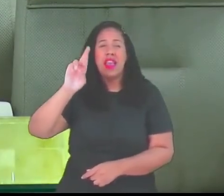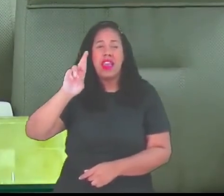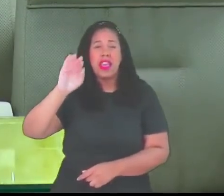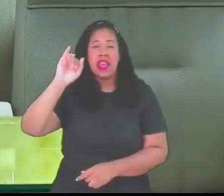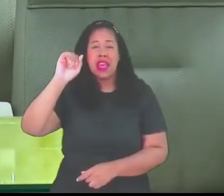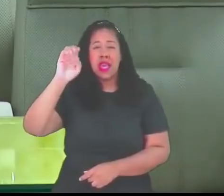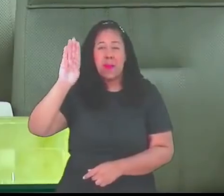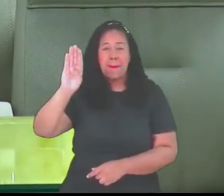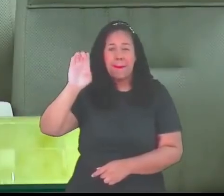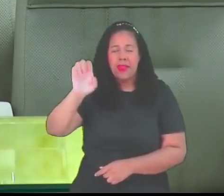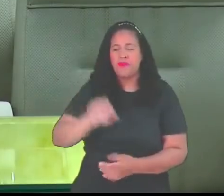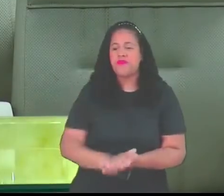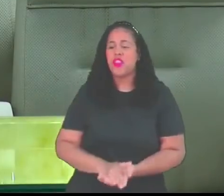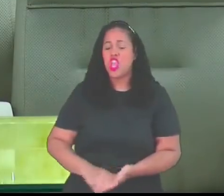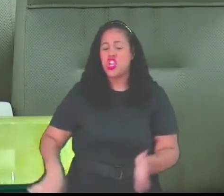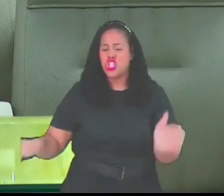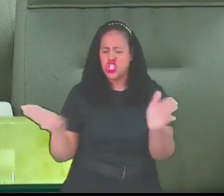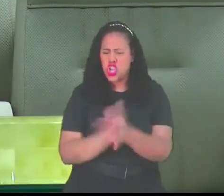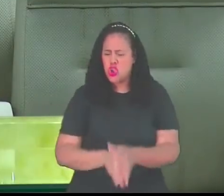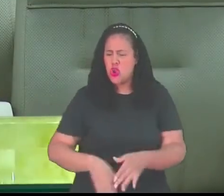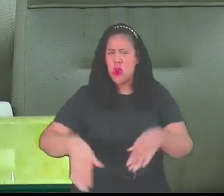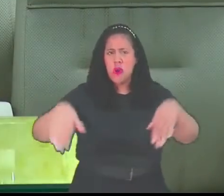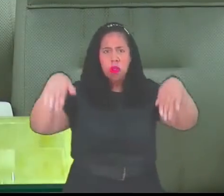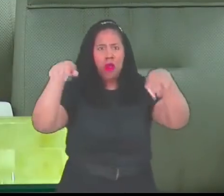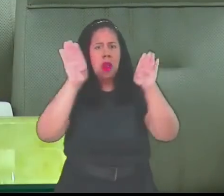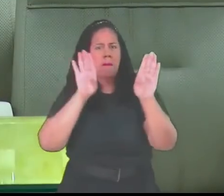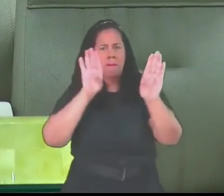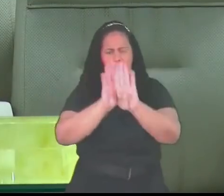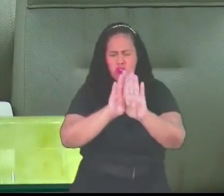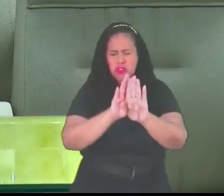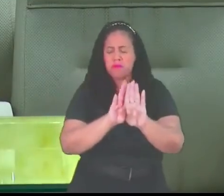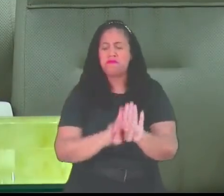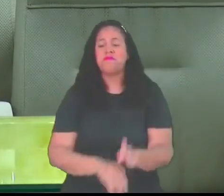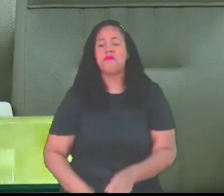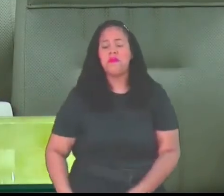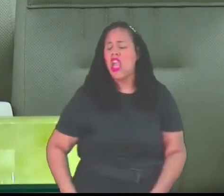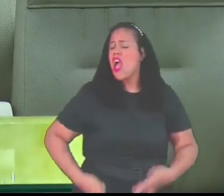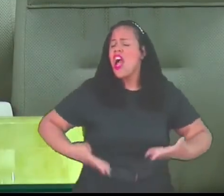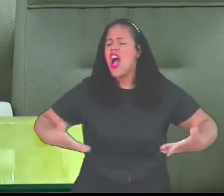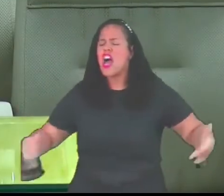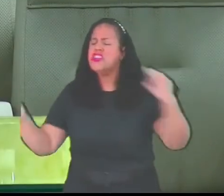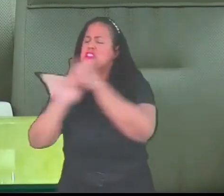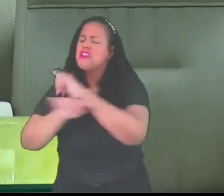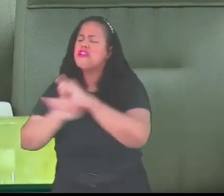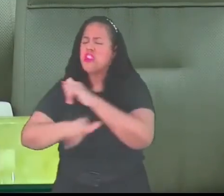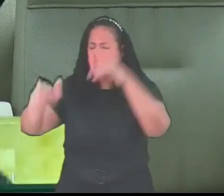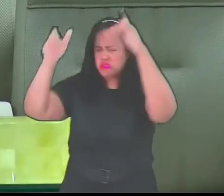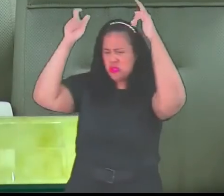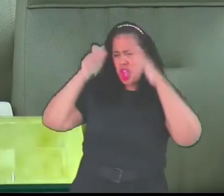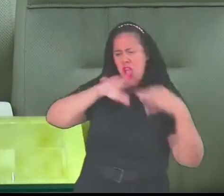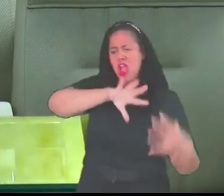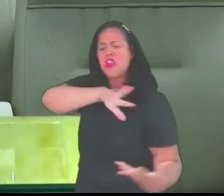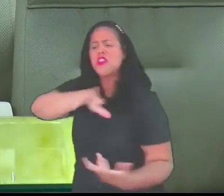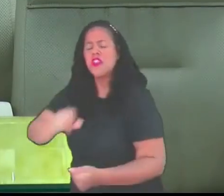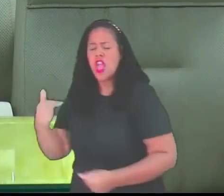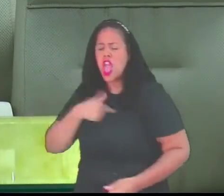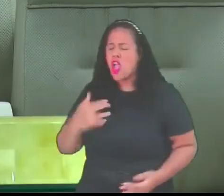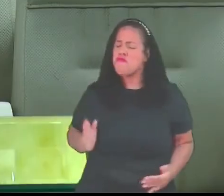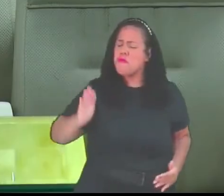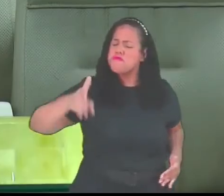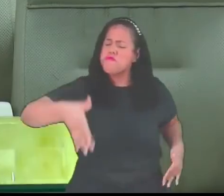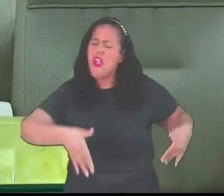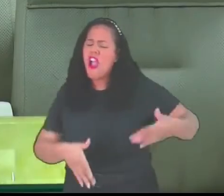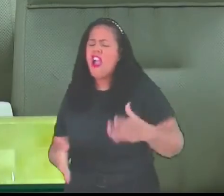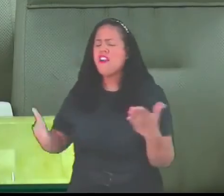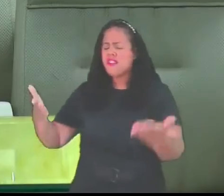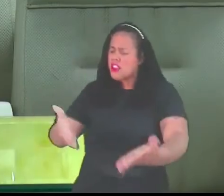grita: assim diz Senaqueribe, o Senhor de toda da terra, eis que eu vou entrar aí,